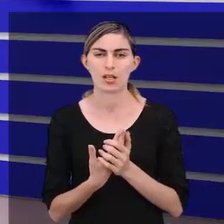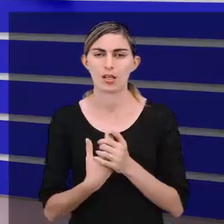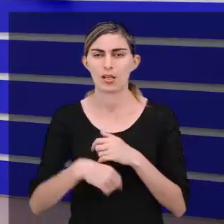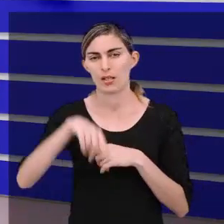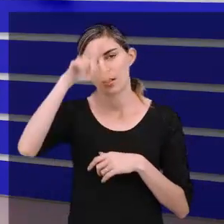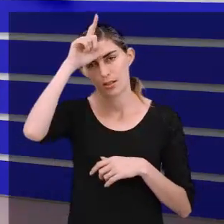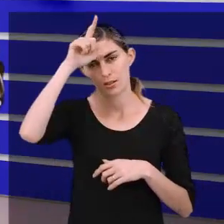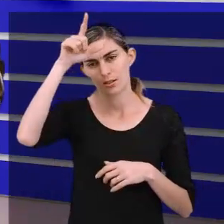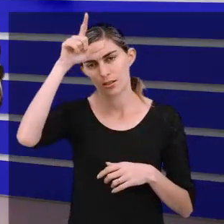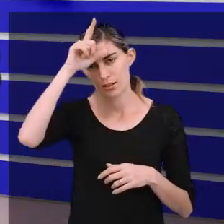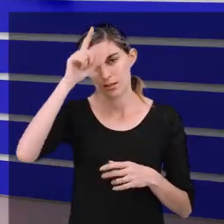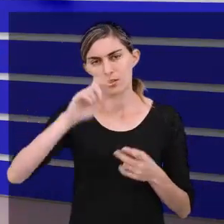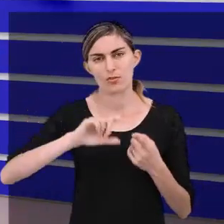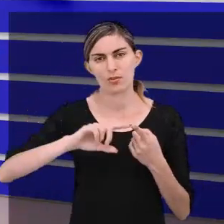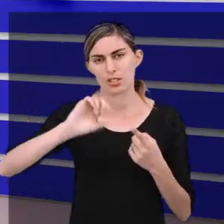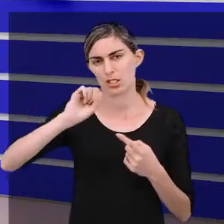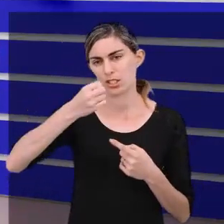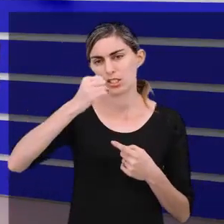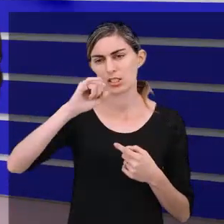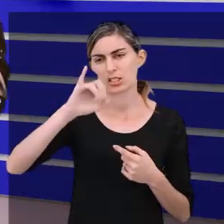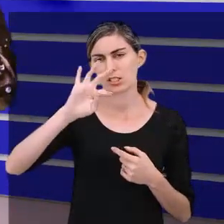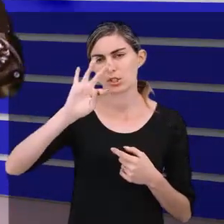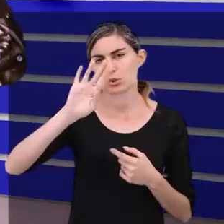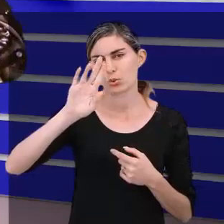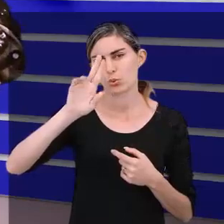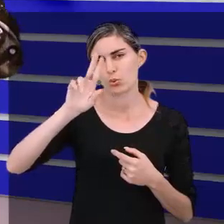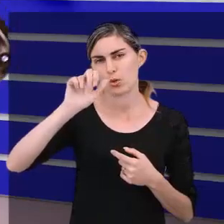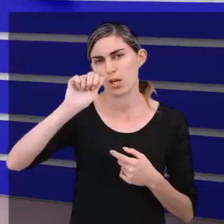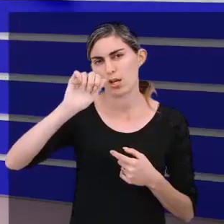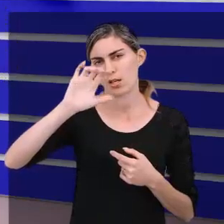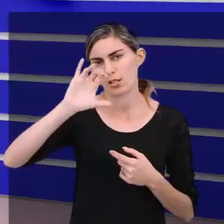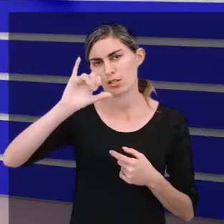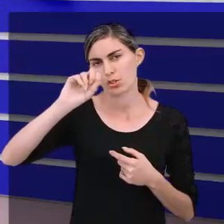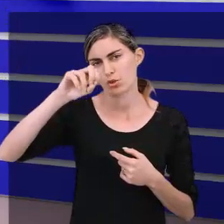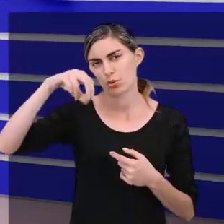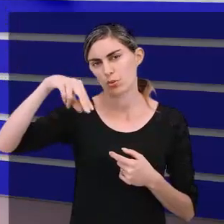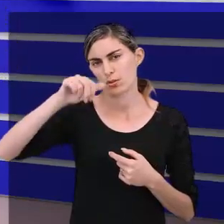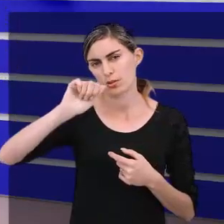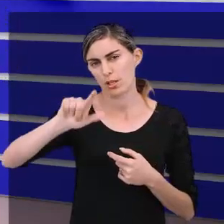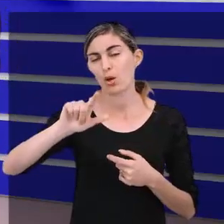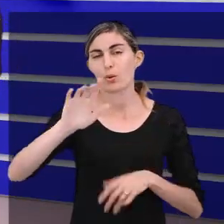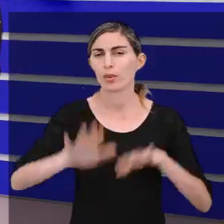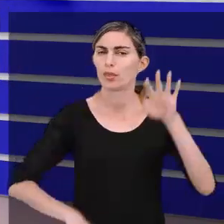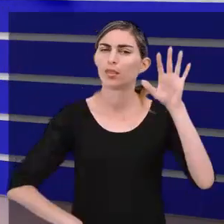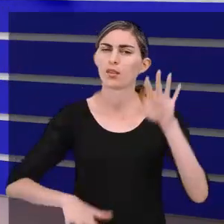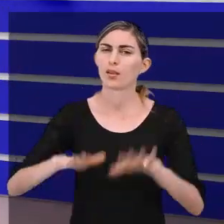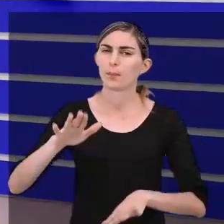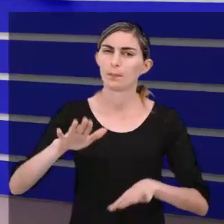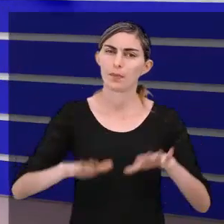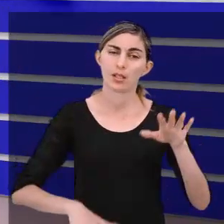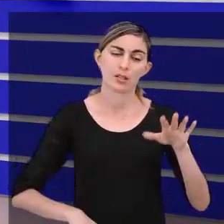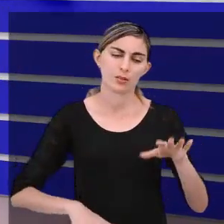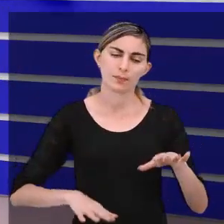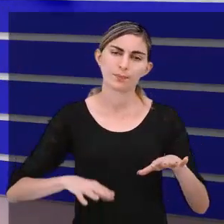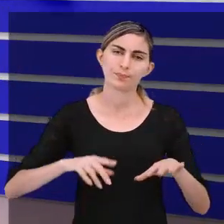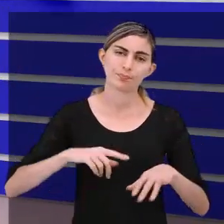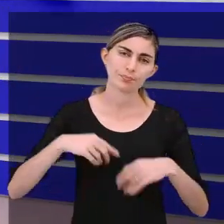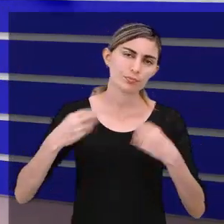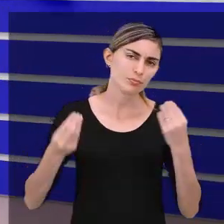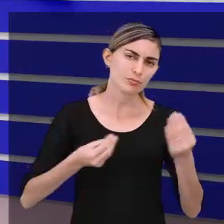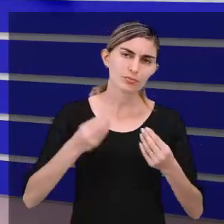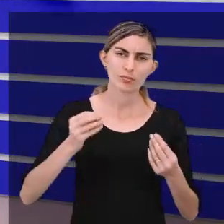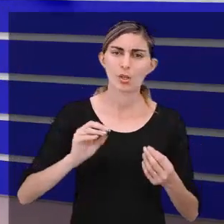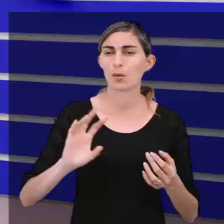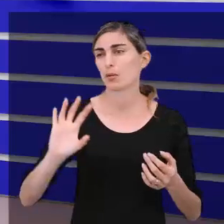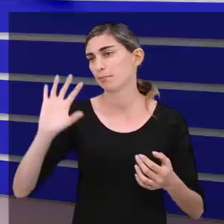a liderança situacional. A liderança situacional. A liderança situacional tem a ver com a situação, não